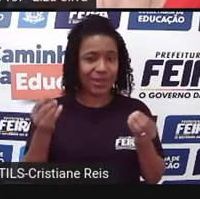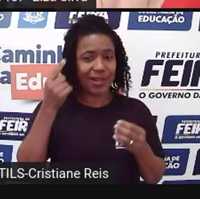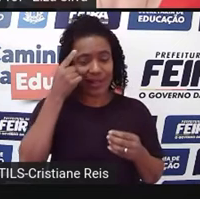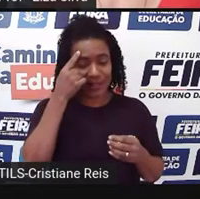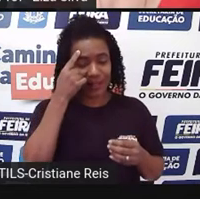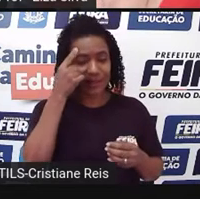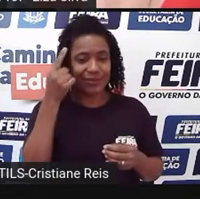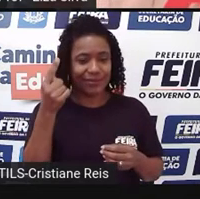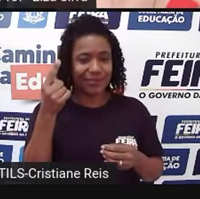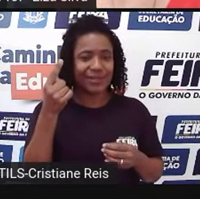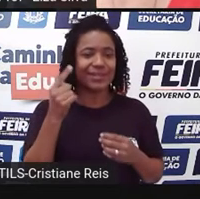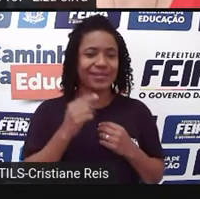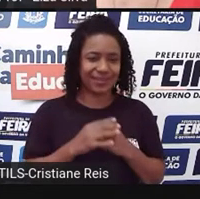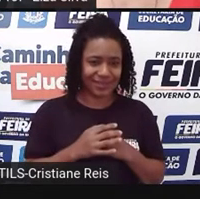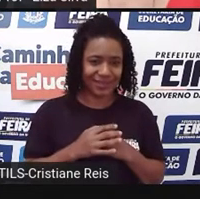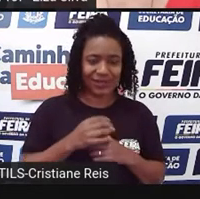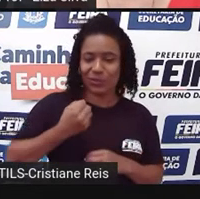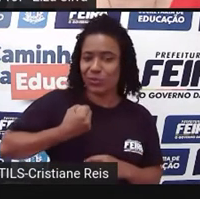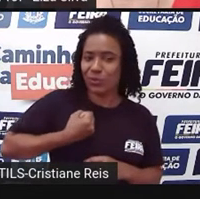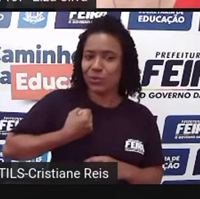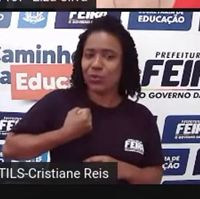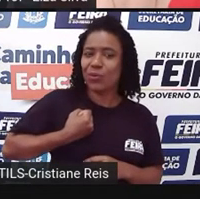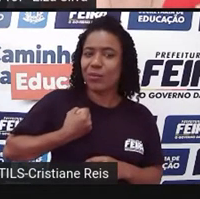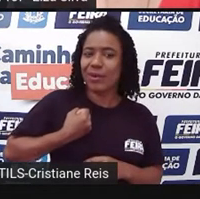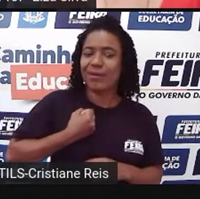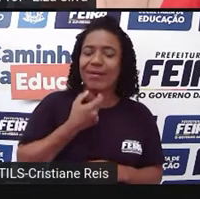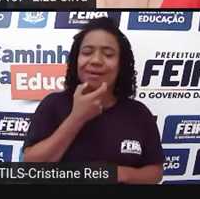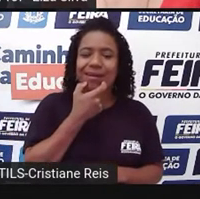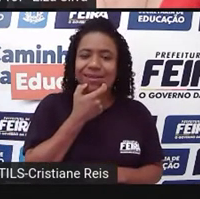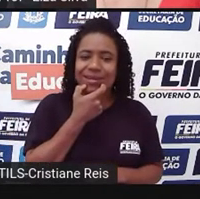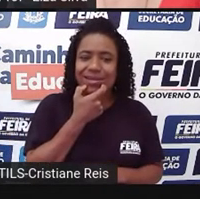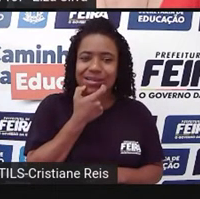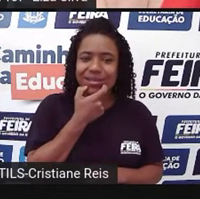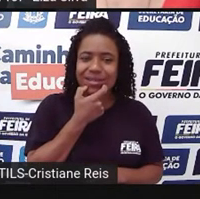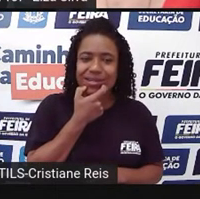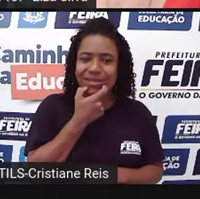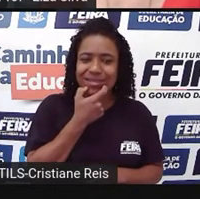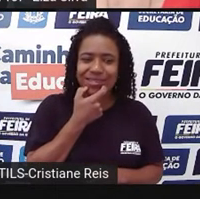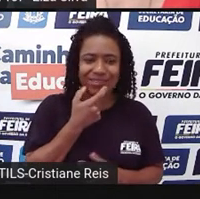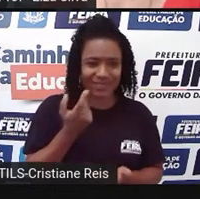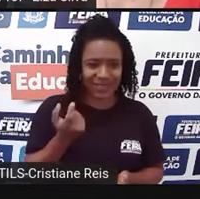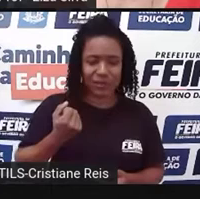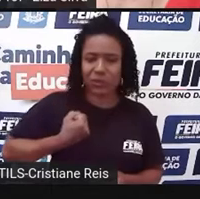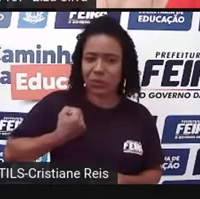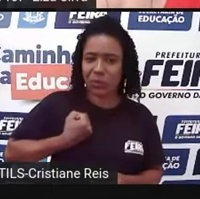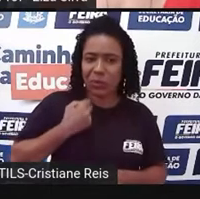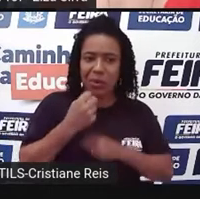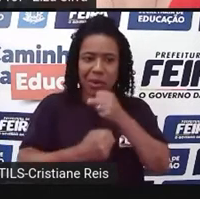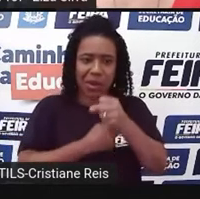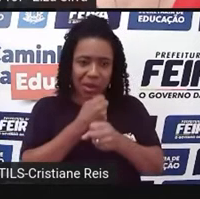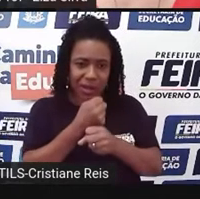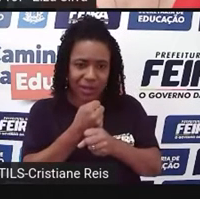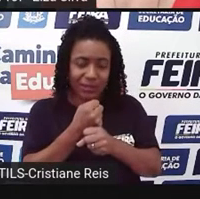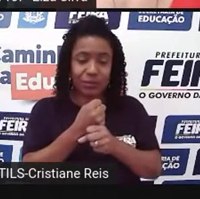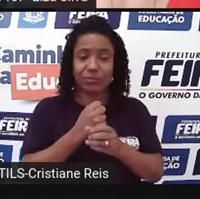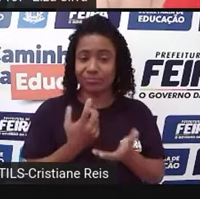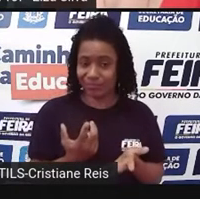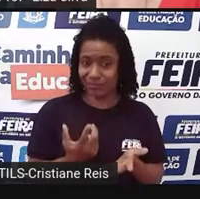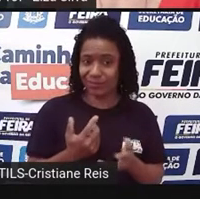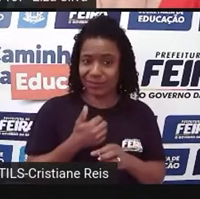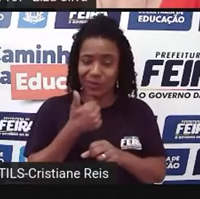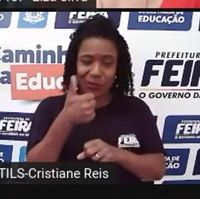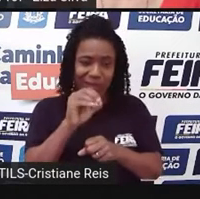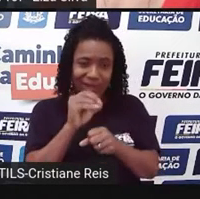um pouco a respeito dos números em inglês números que representam anos décadas